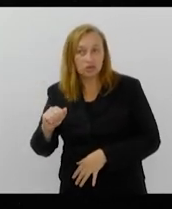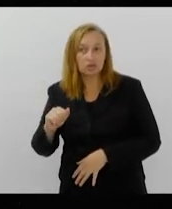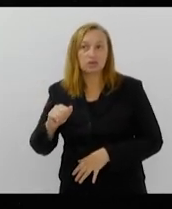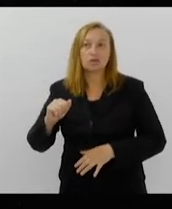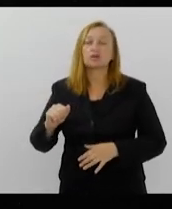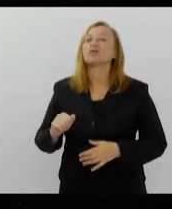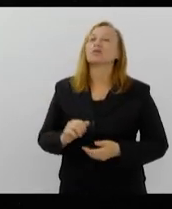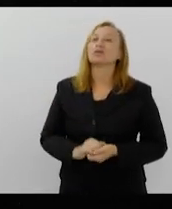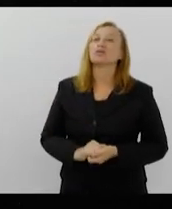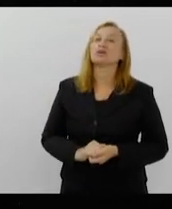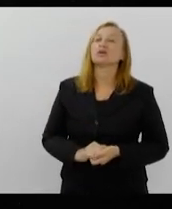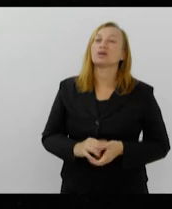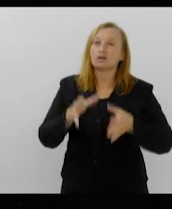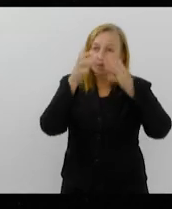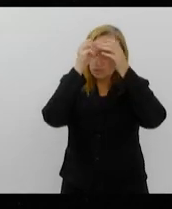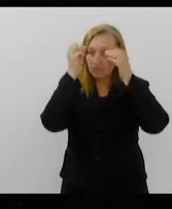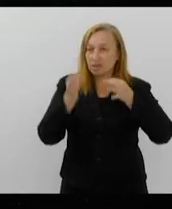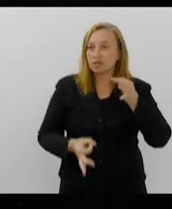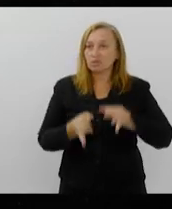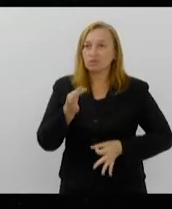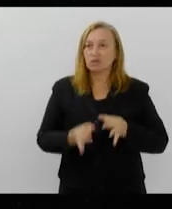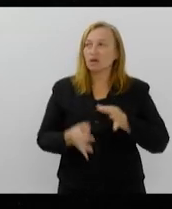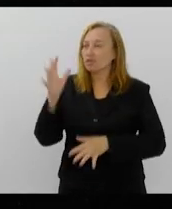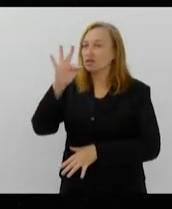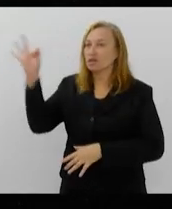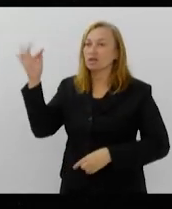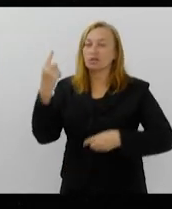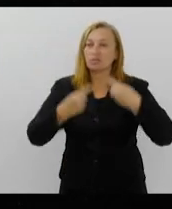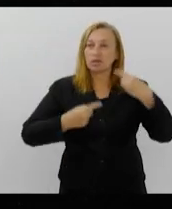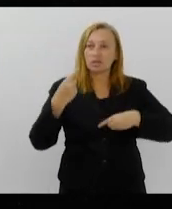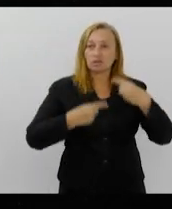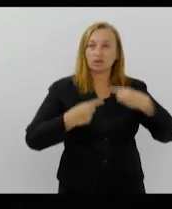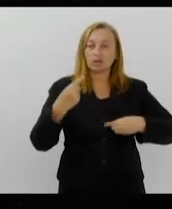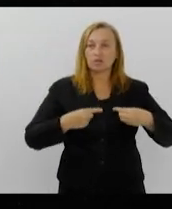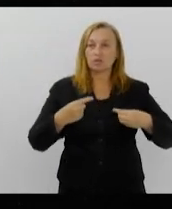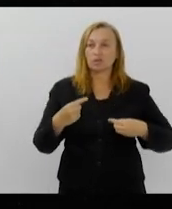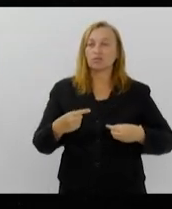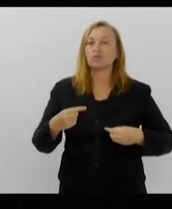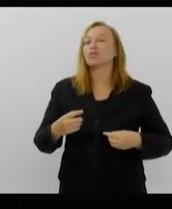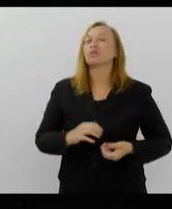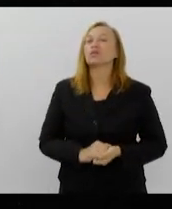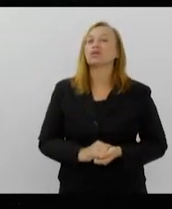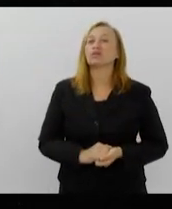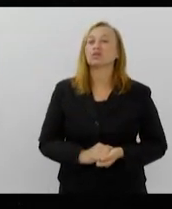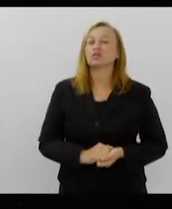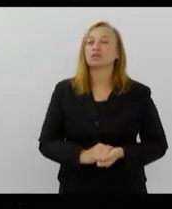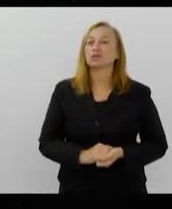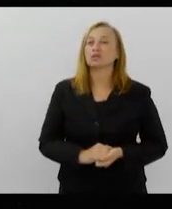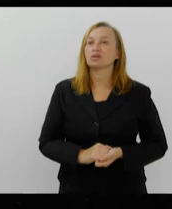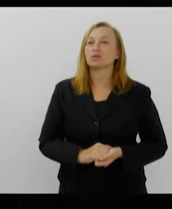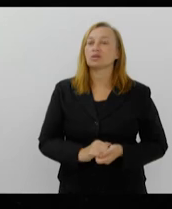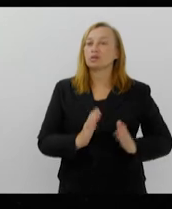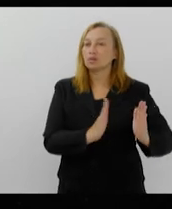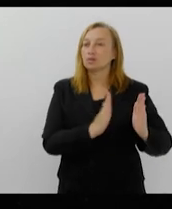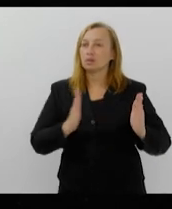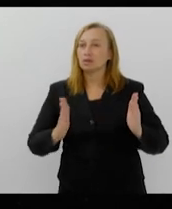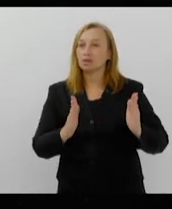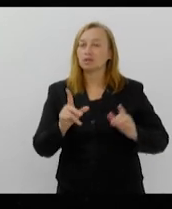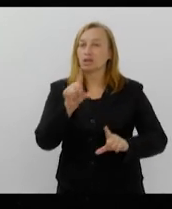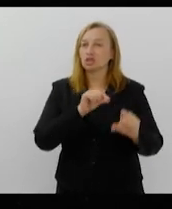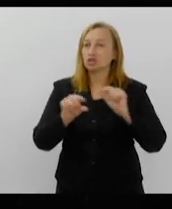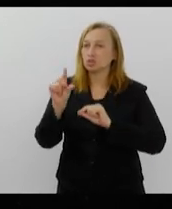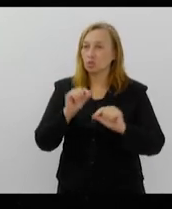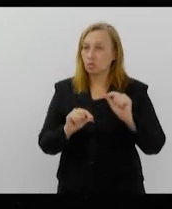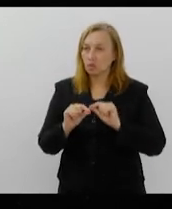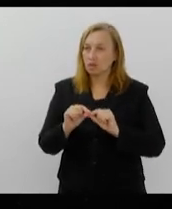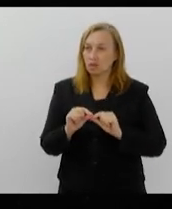Supremo Tribunal Federal para discutir com o ministro Dias Toffoli a prorrogação da decisão